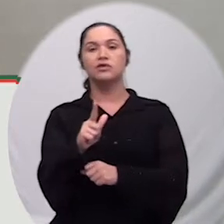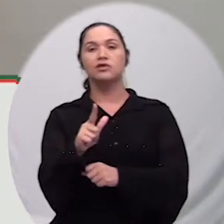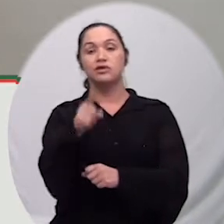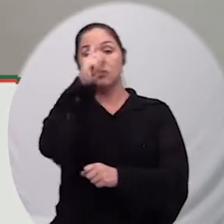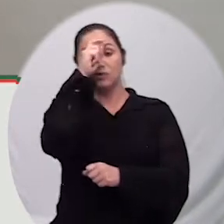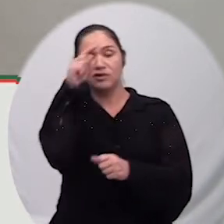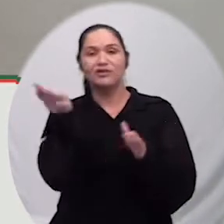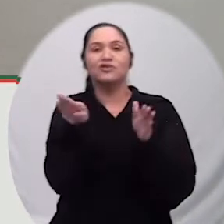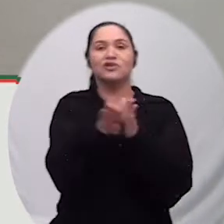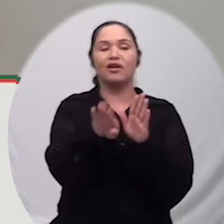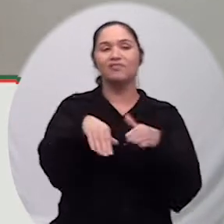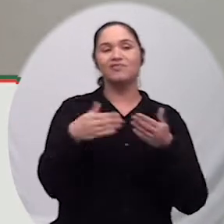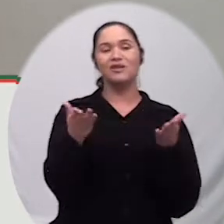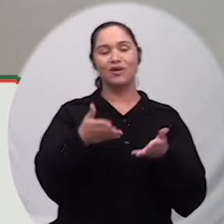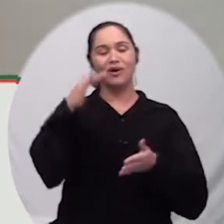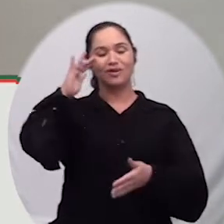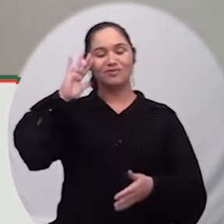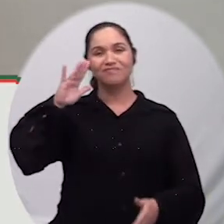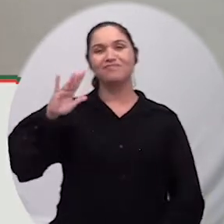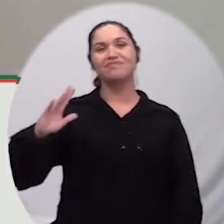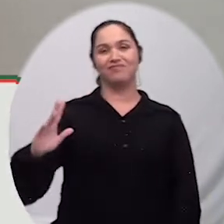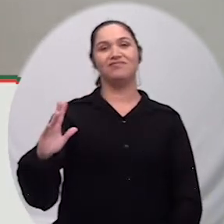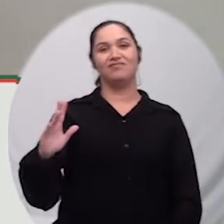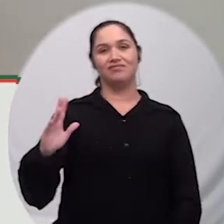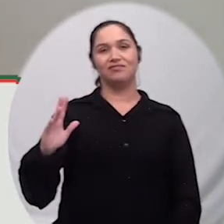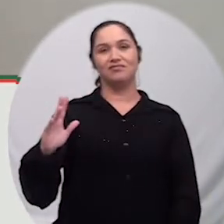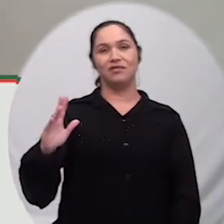até onde vai o bom senso